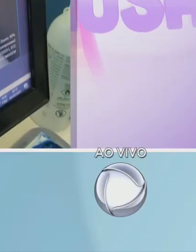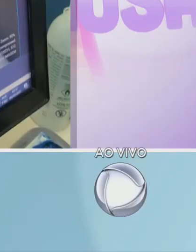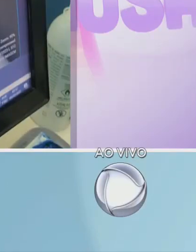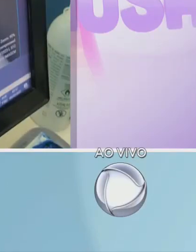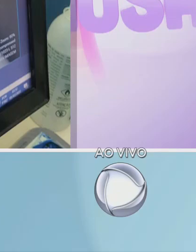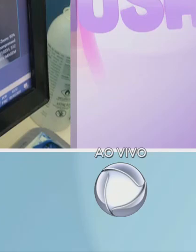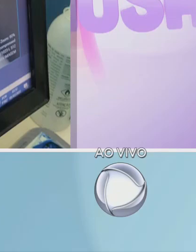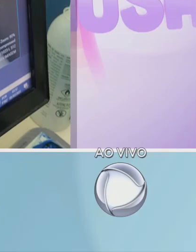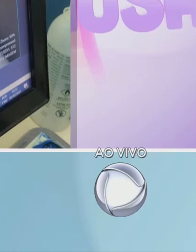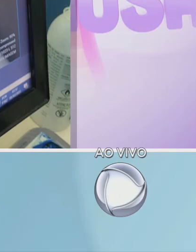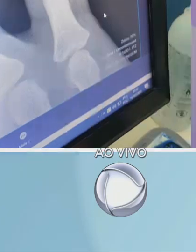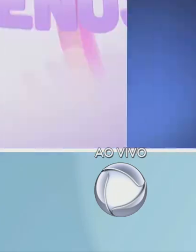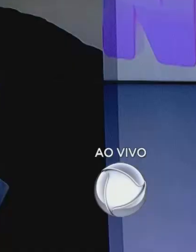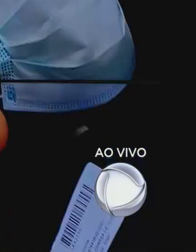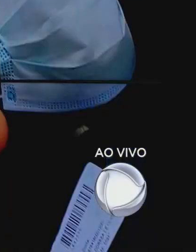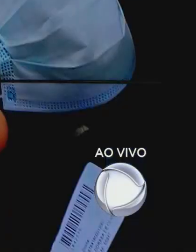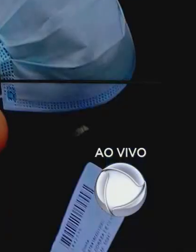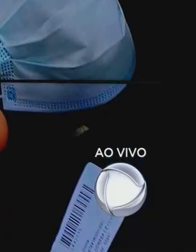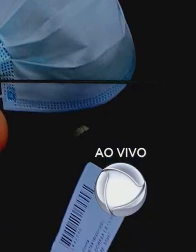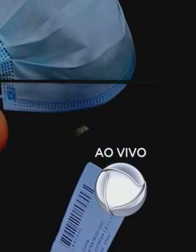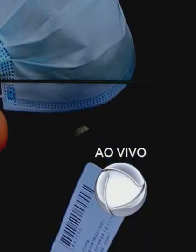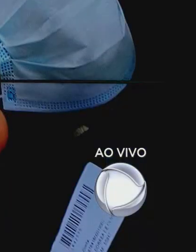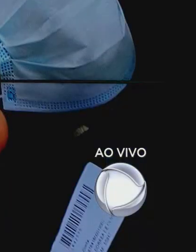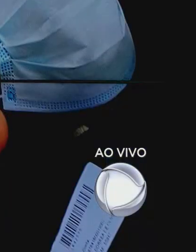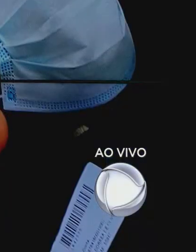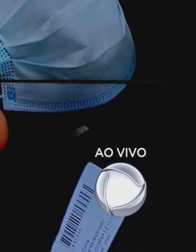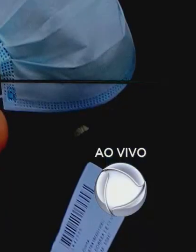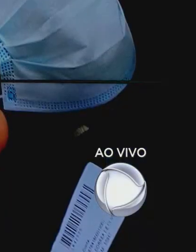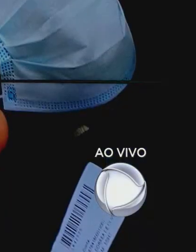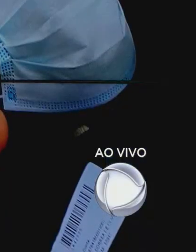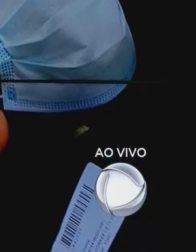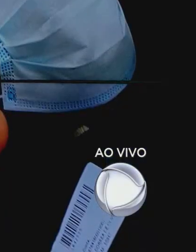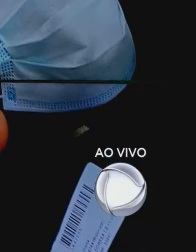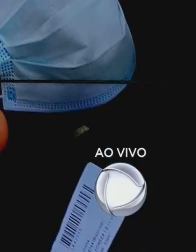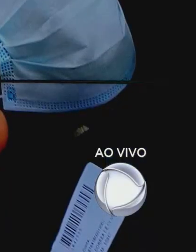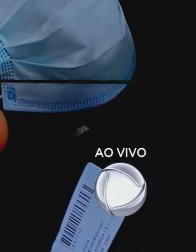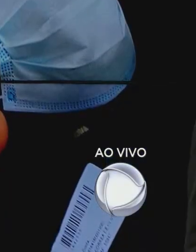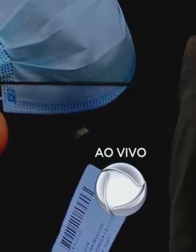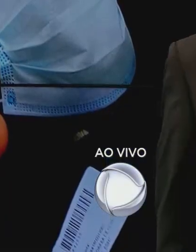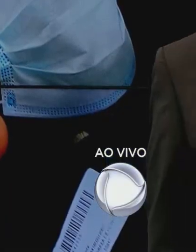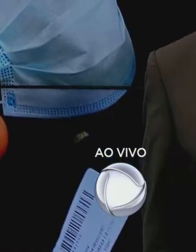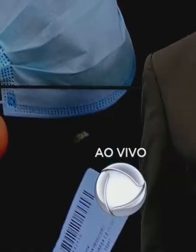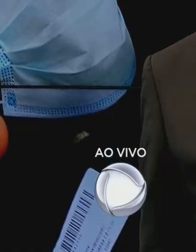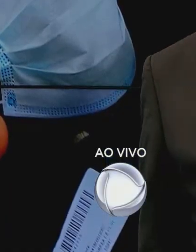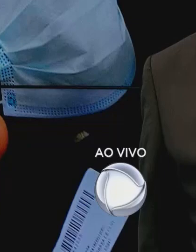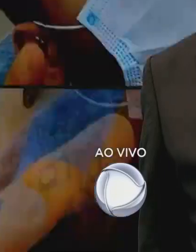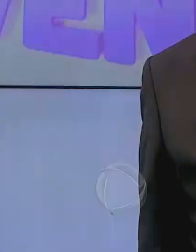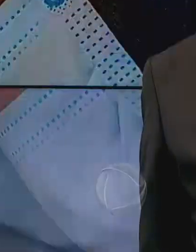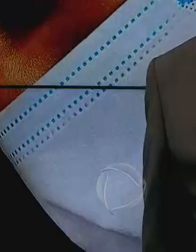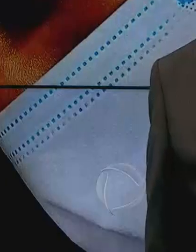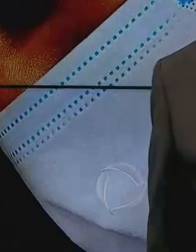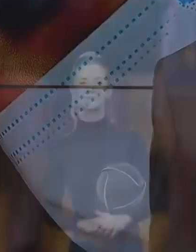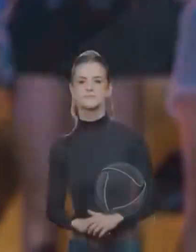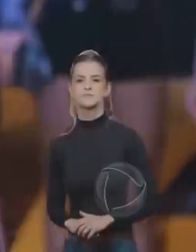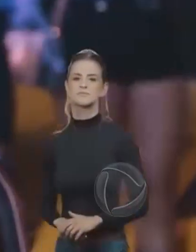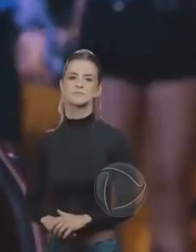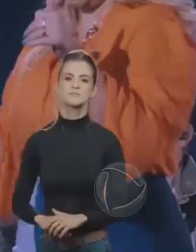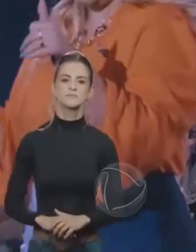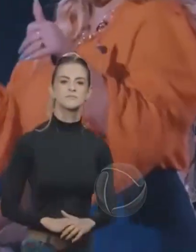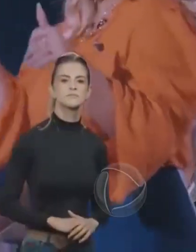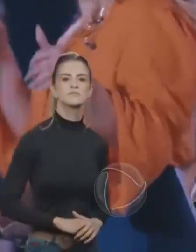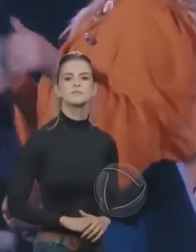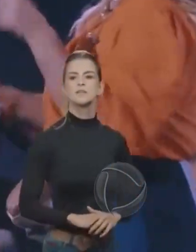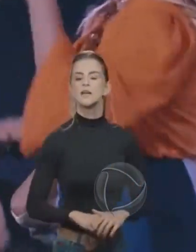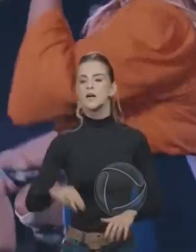na semana passada. A gente até mostrou, tem um trechinho desse vídeo. Se tiver no ponto, pode rodar, viu? O Lucas Lucco disse que foi um presente